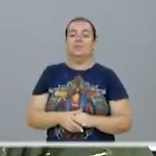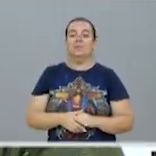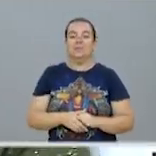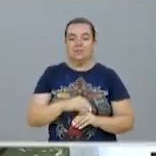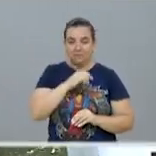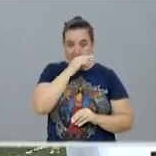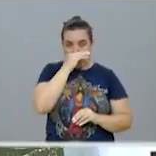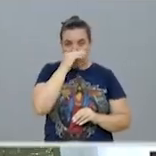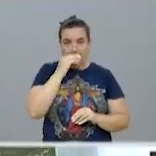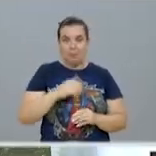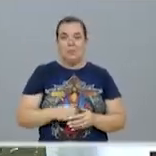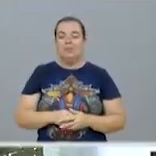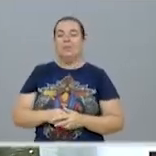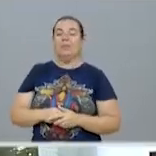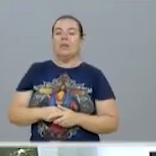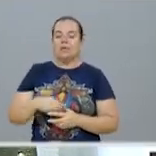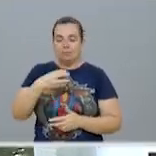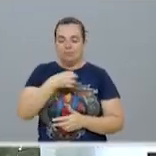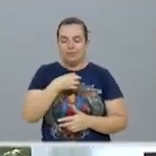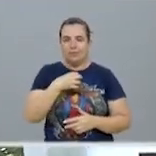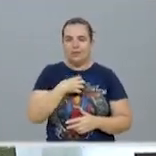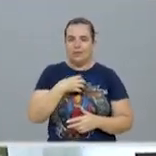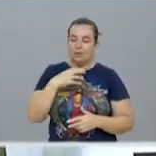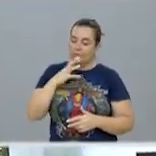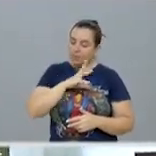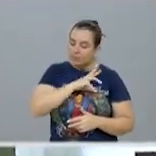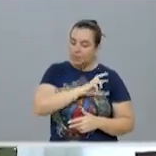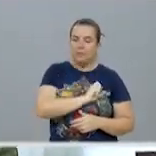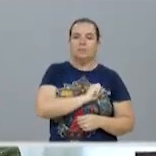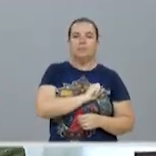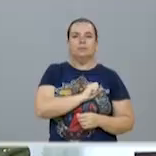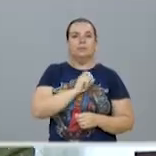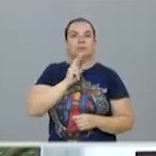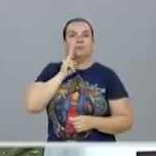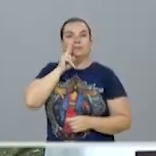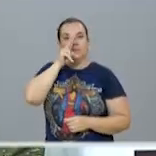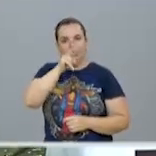Essa expressão de amor é forte.